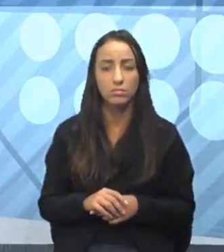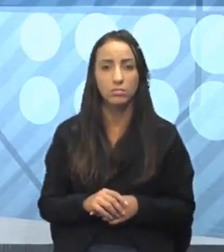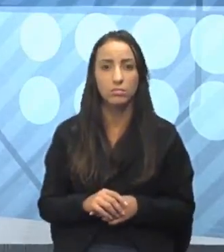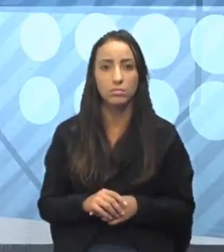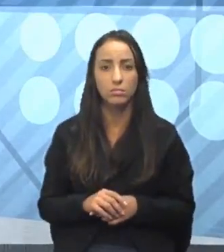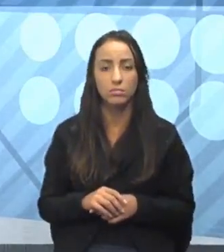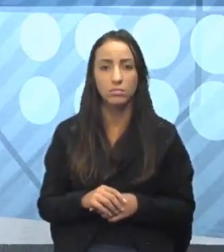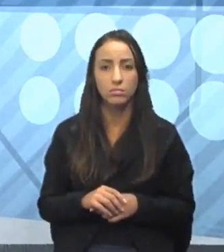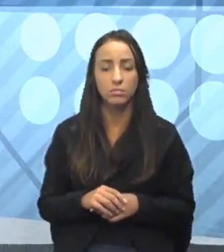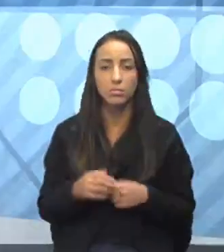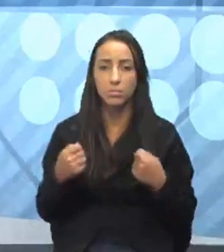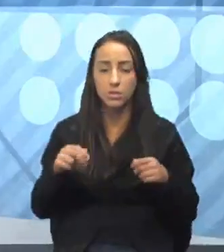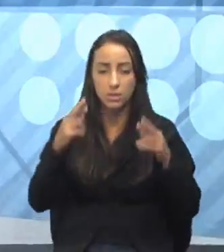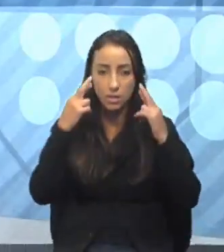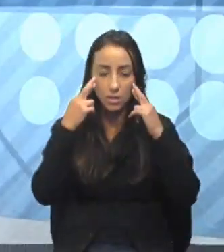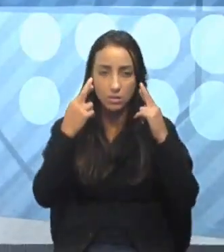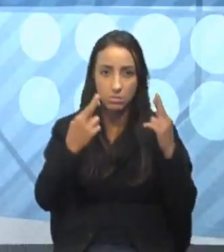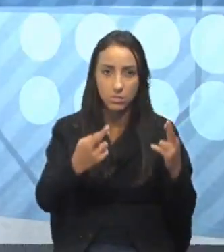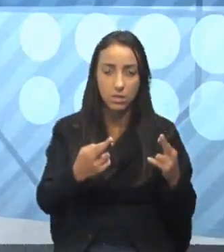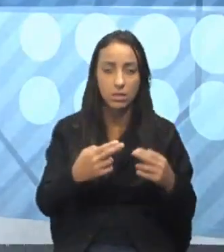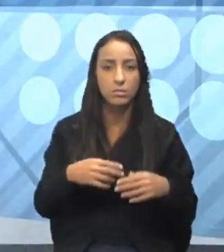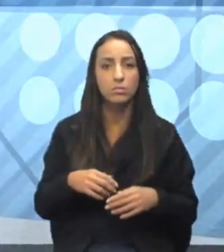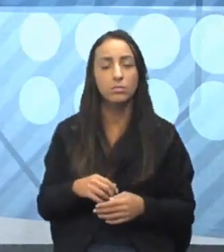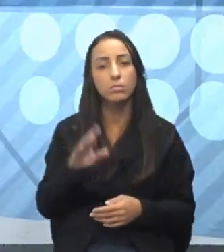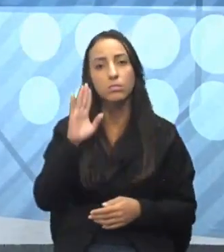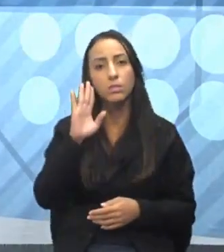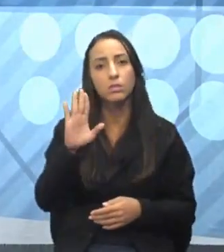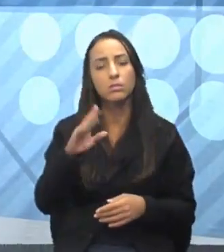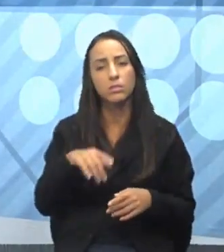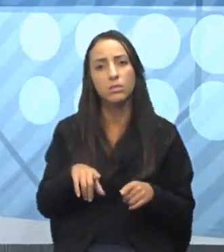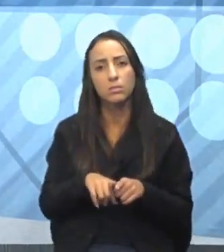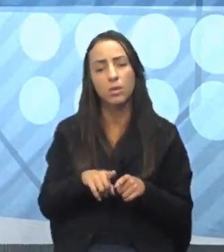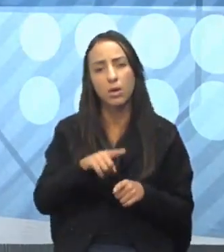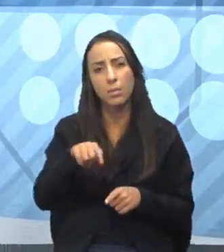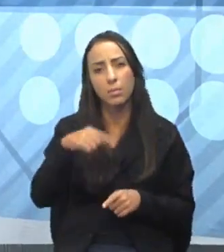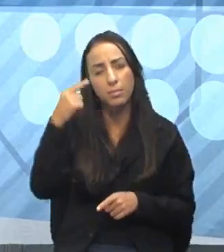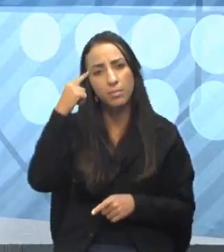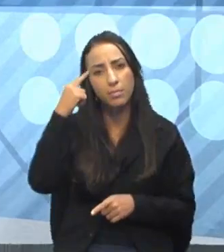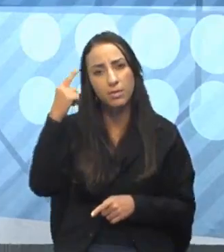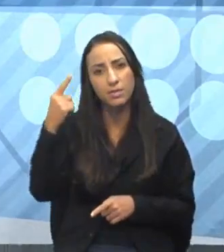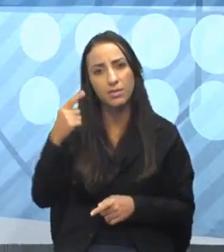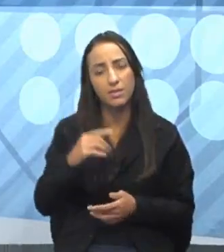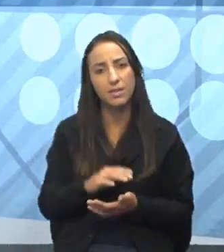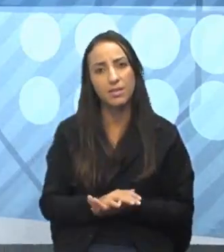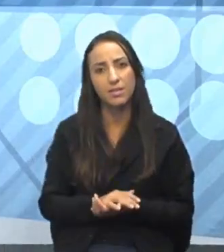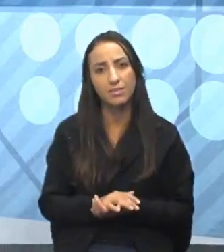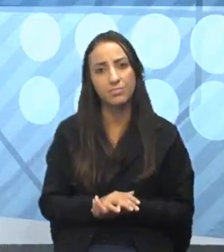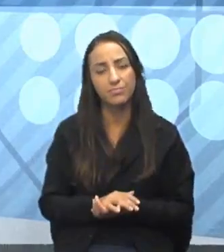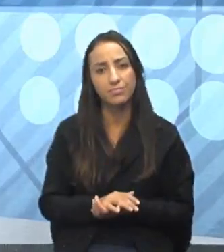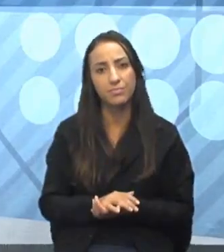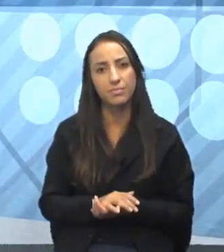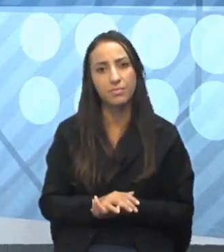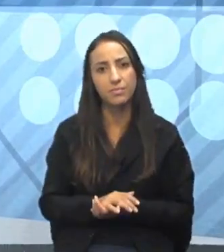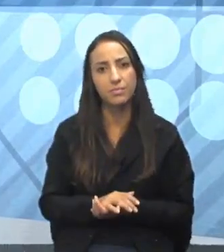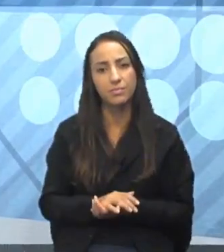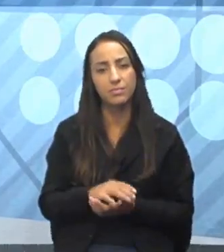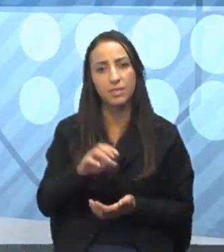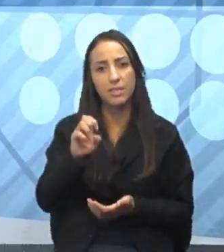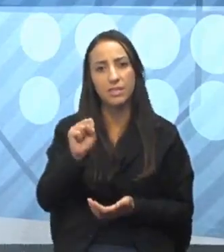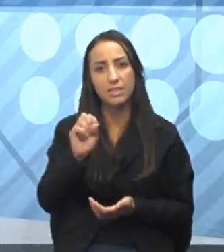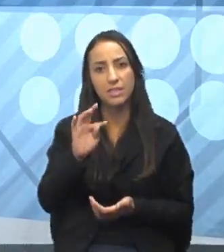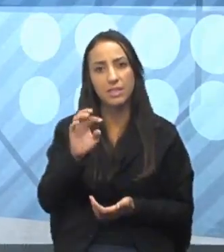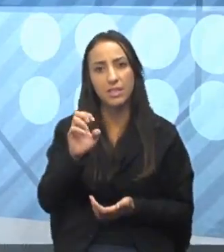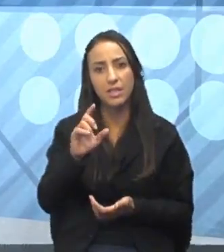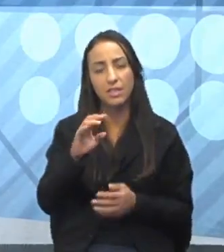delicados, é preciso haver respeito e, principalmente, devemos pensar na estética e